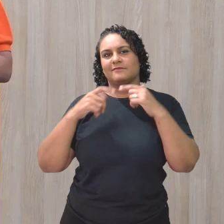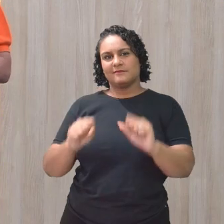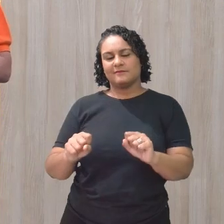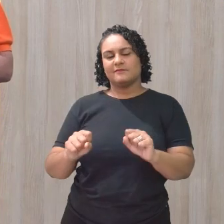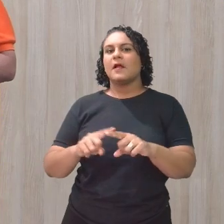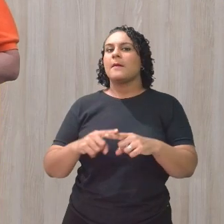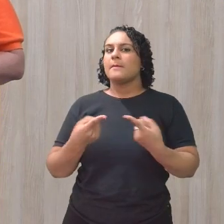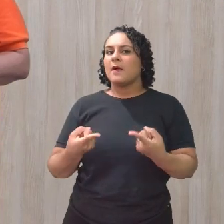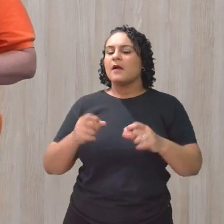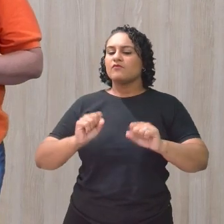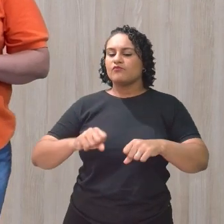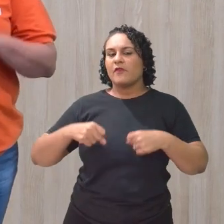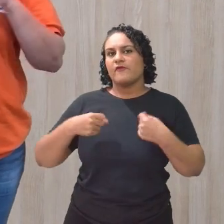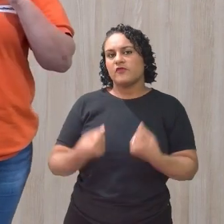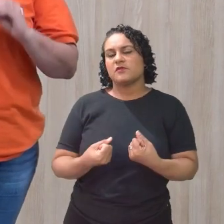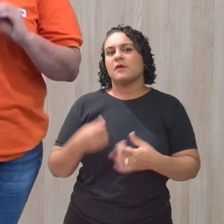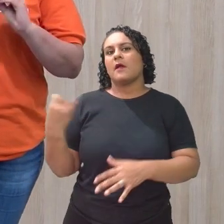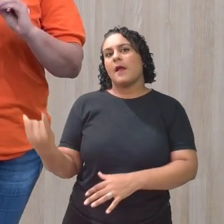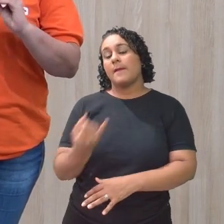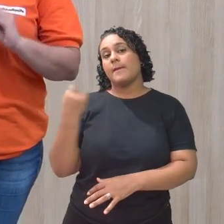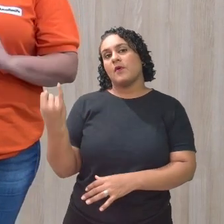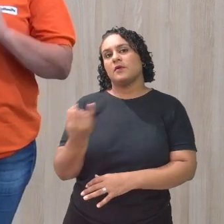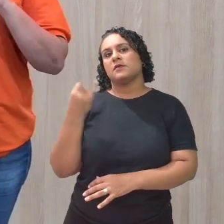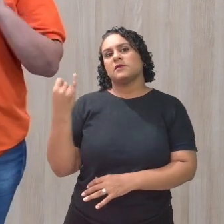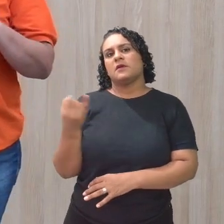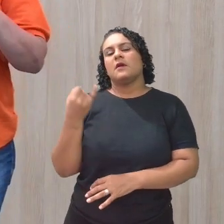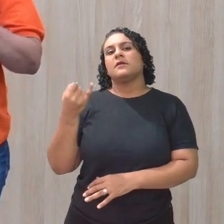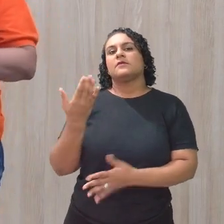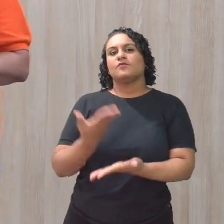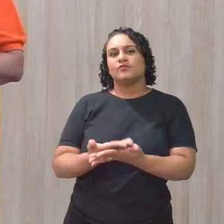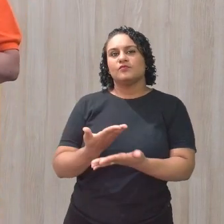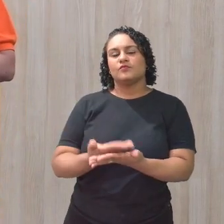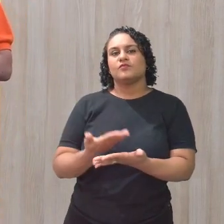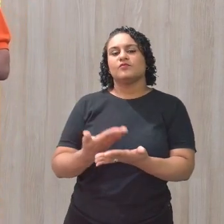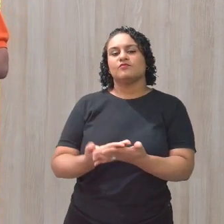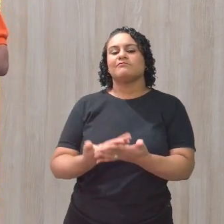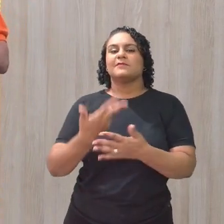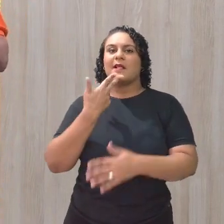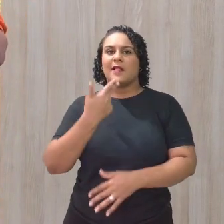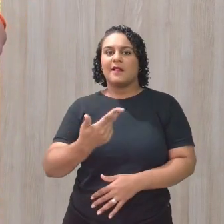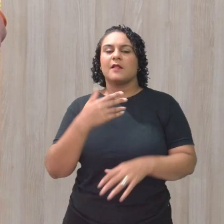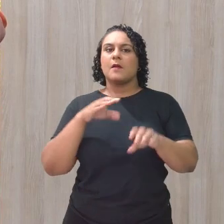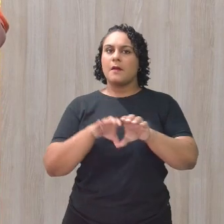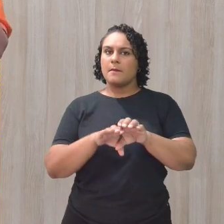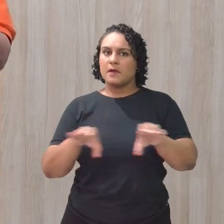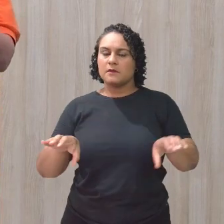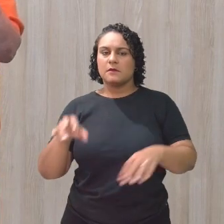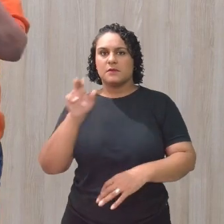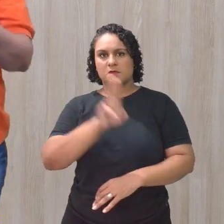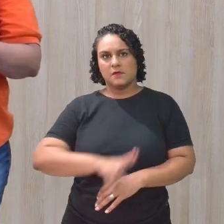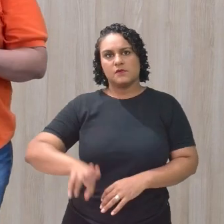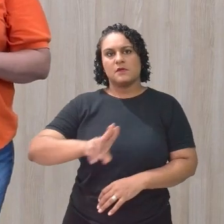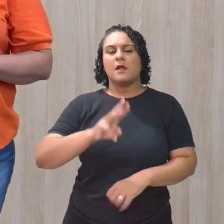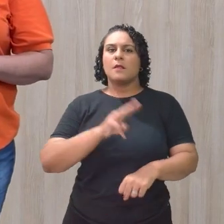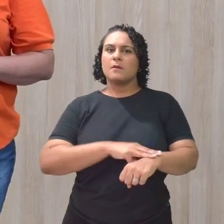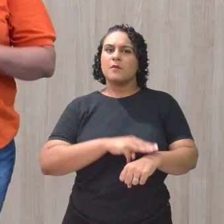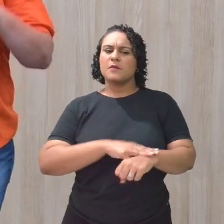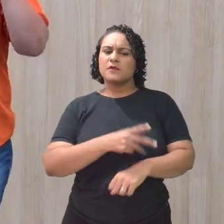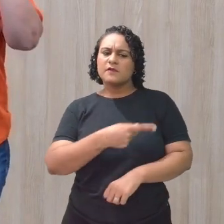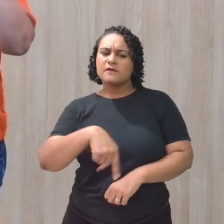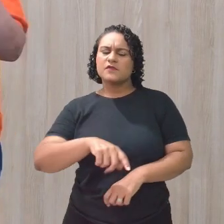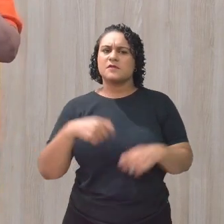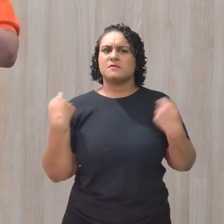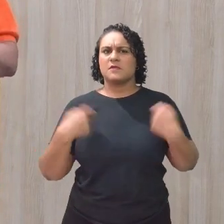aí reforçamos aqui a importância do estudo da língua padrão para ser usada no momento que você precisar,